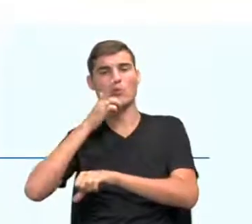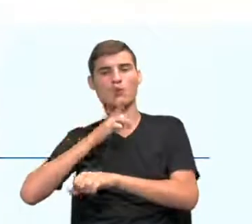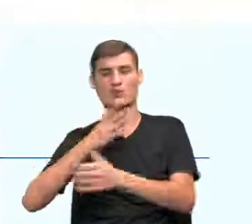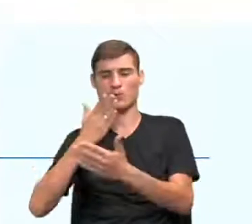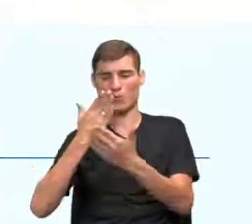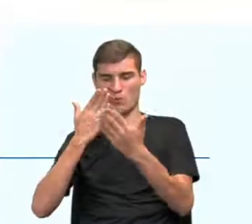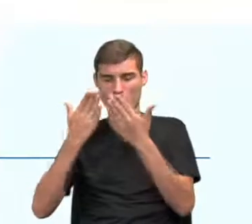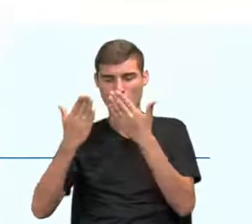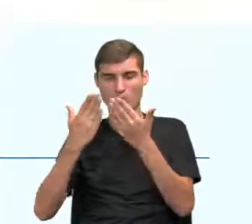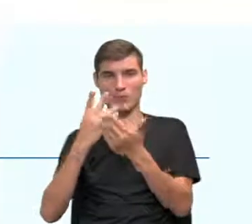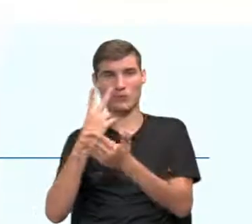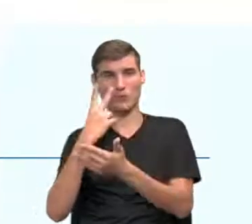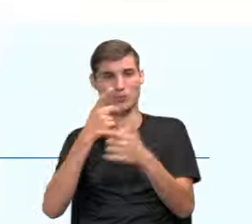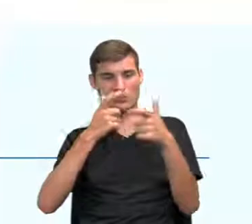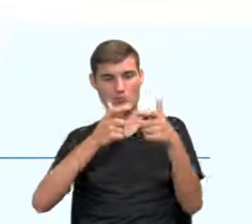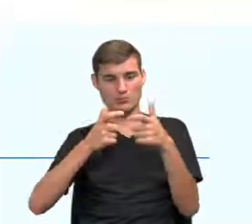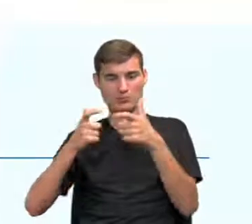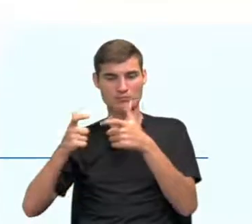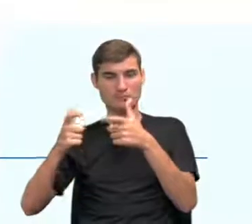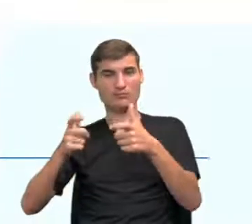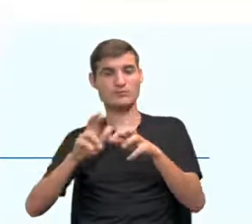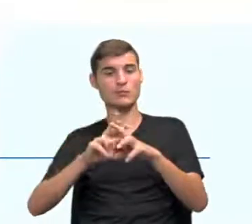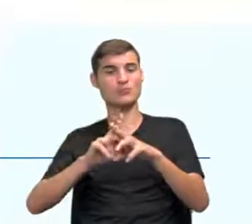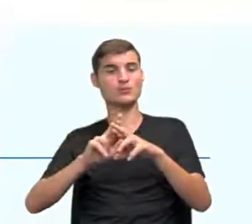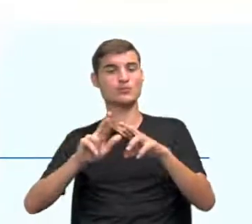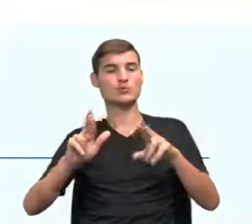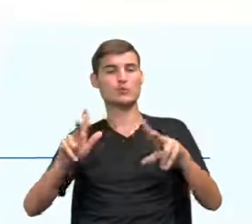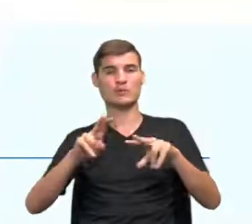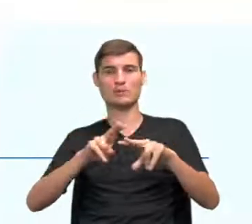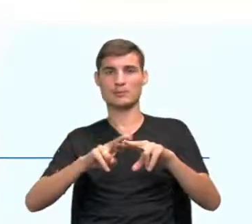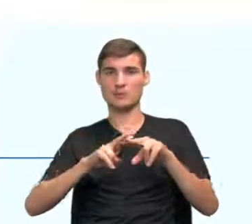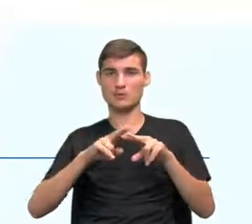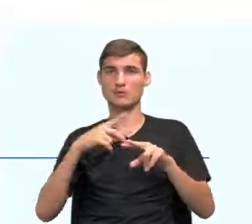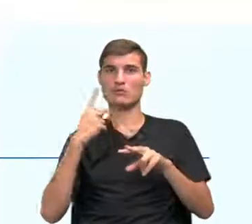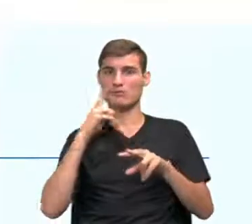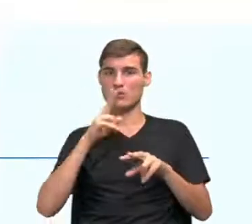comparar dois sinais, dois trens de pulsos diferentes. Para isso que serve